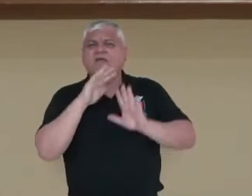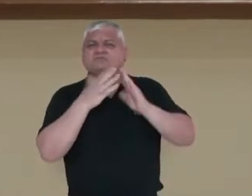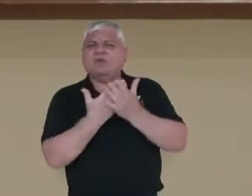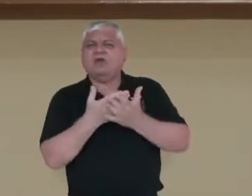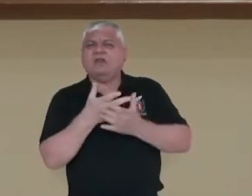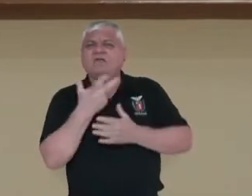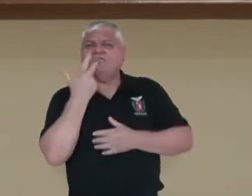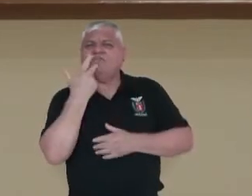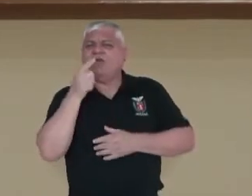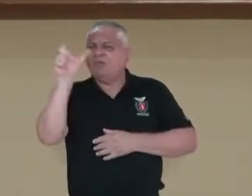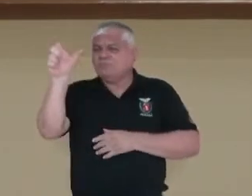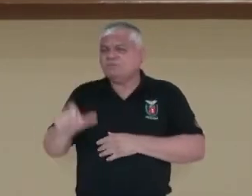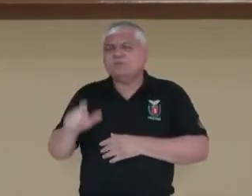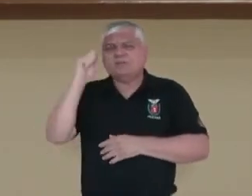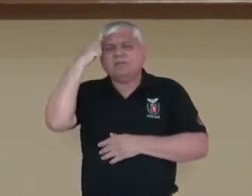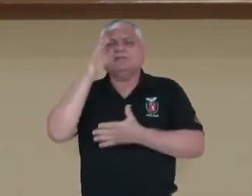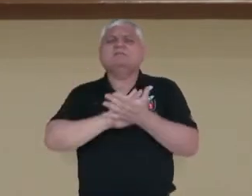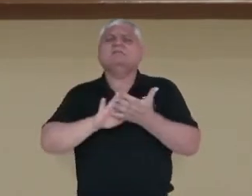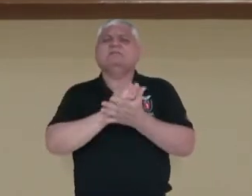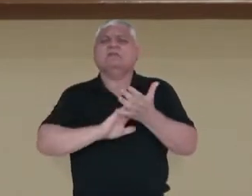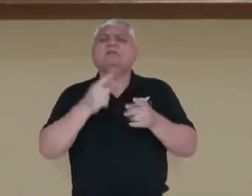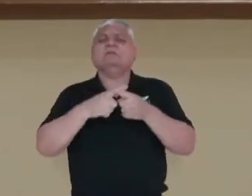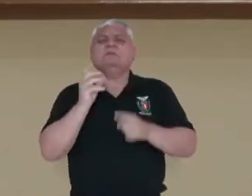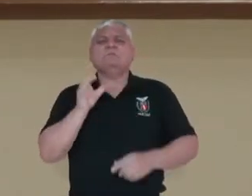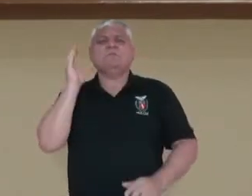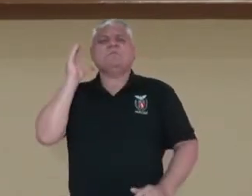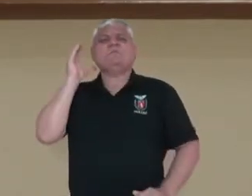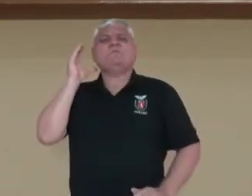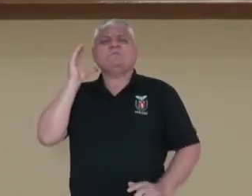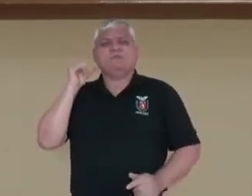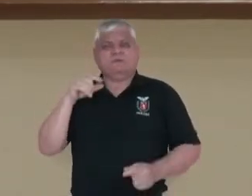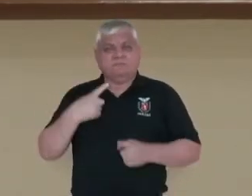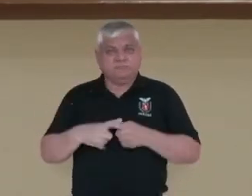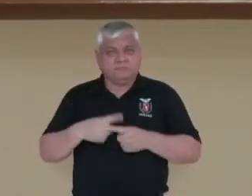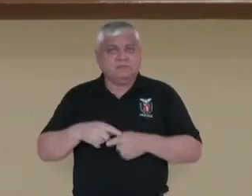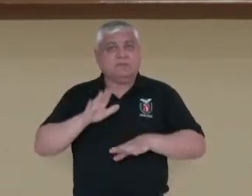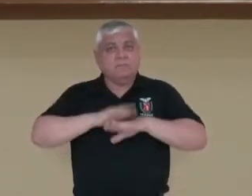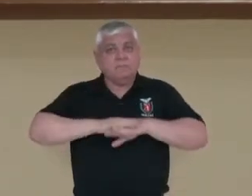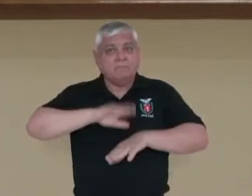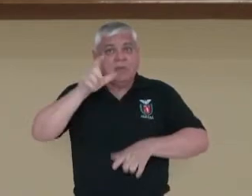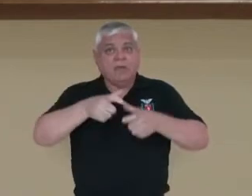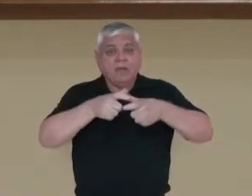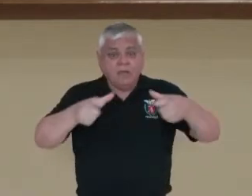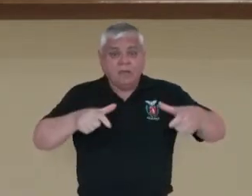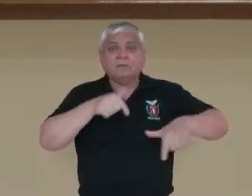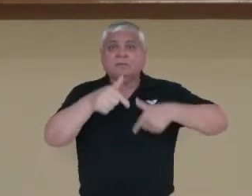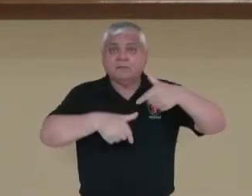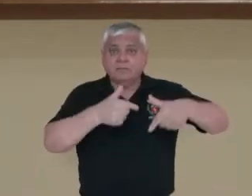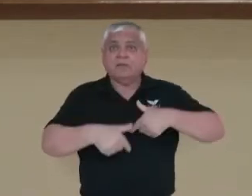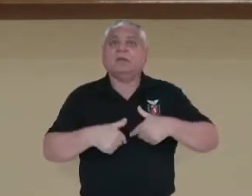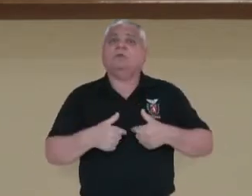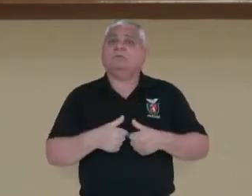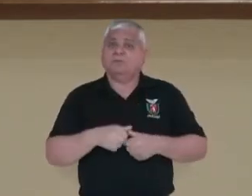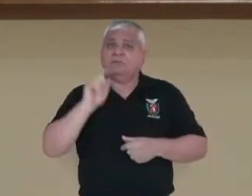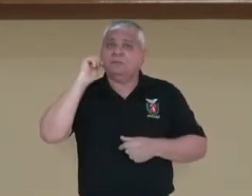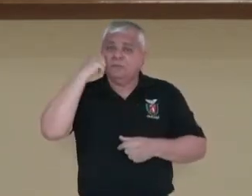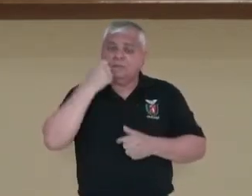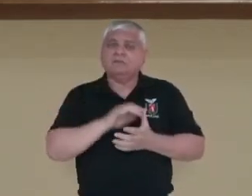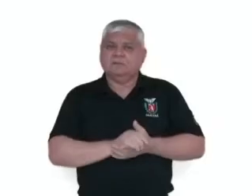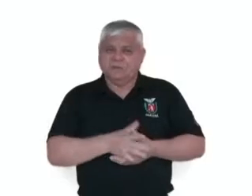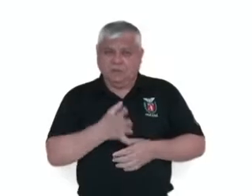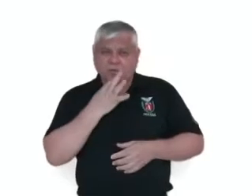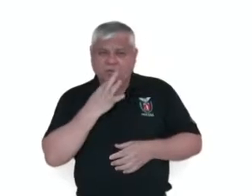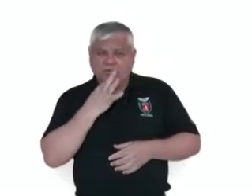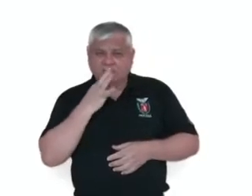nossa população? Porque os pardos e pretos hoje são a maior parte da nossa população no Brasil, né? Então veja, você conhece